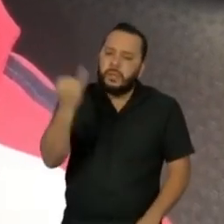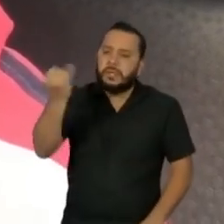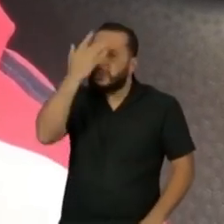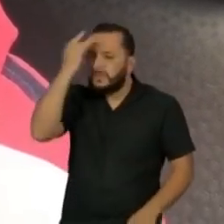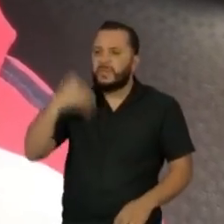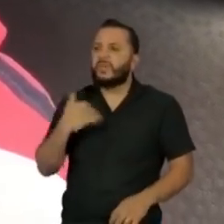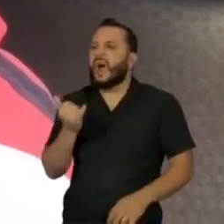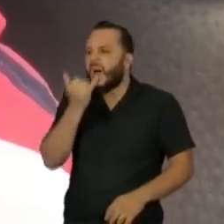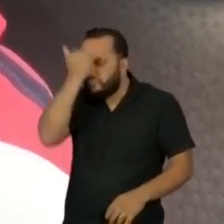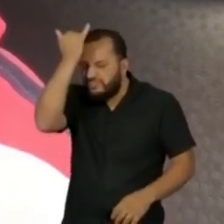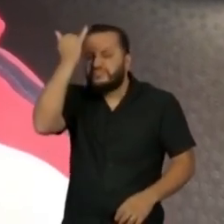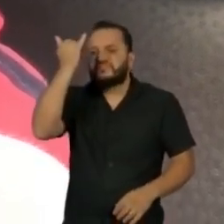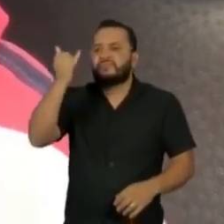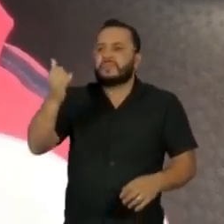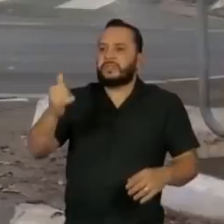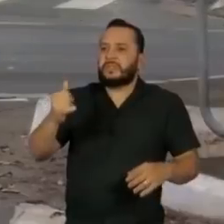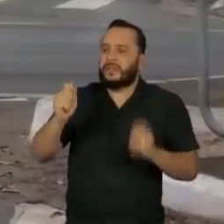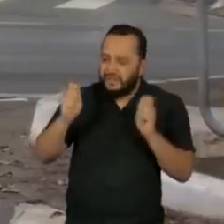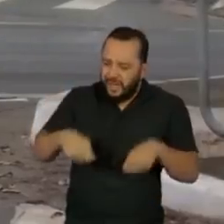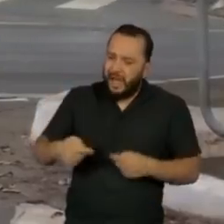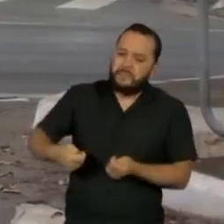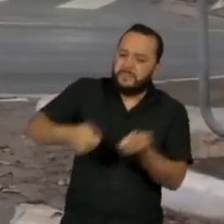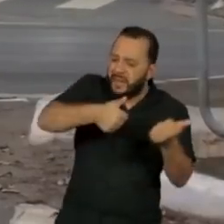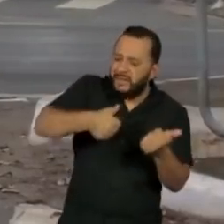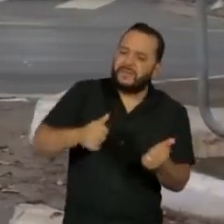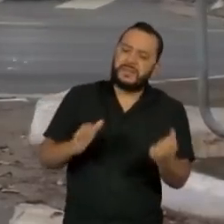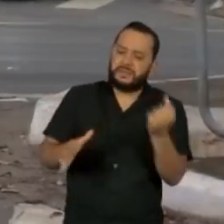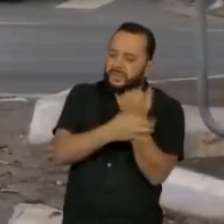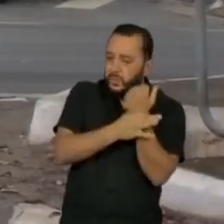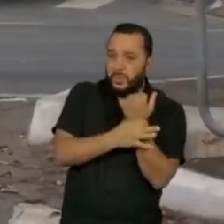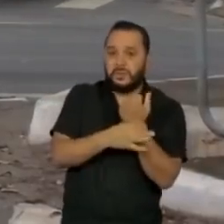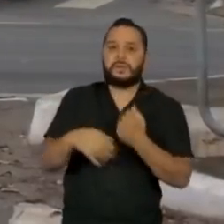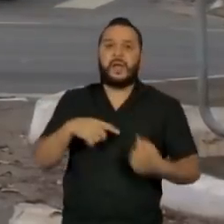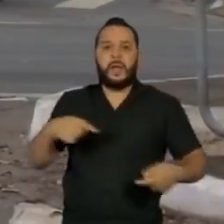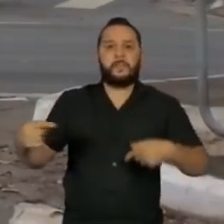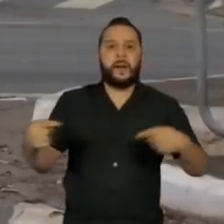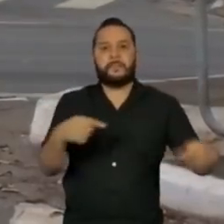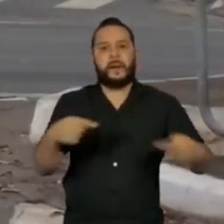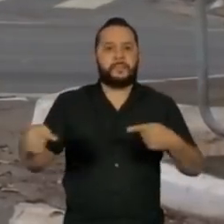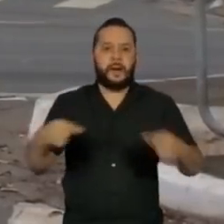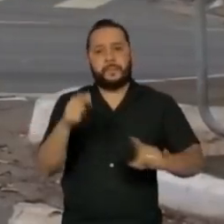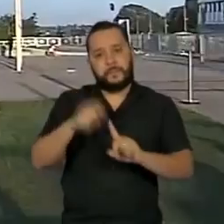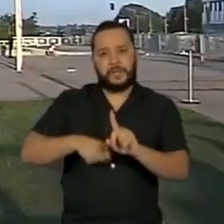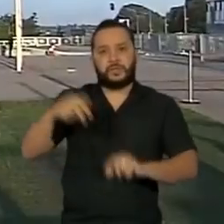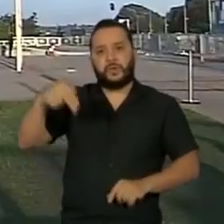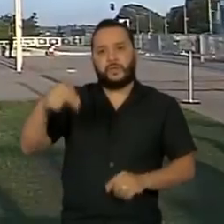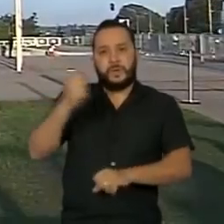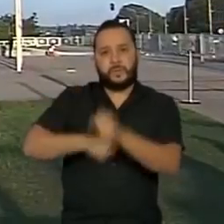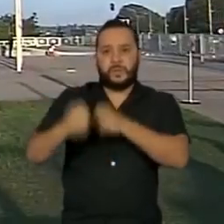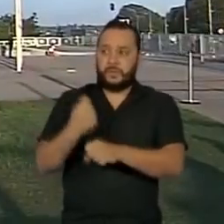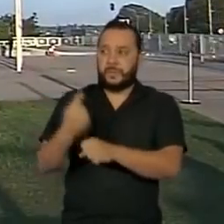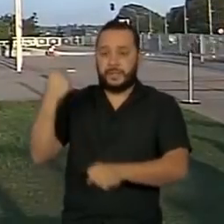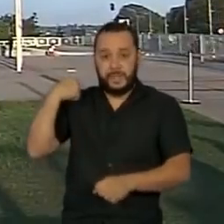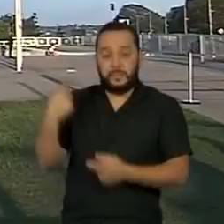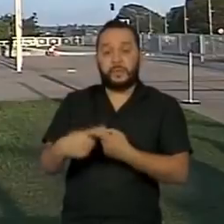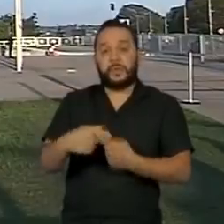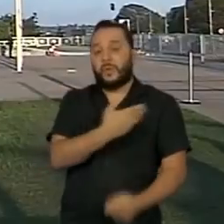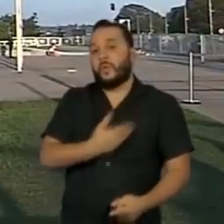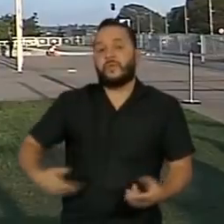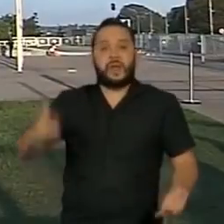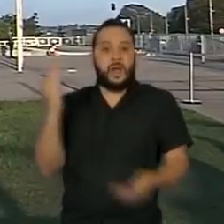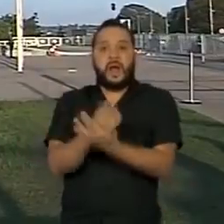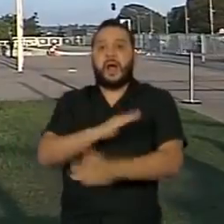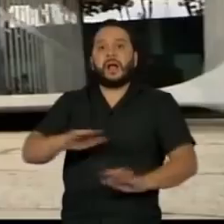um acidente, porque a pessoa não vai ficar desamparada. A polêmica se arrasta desde novembro do ano passado. O governo extinguiu a cobrança por